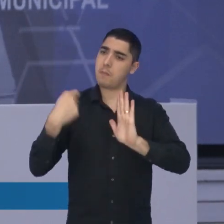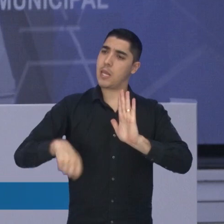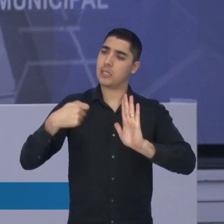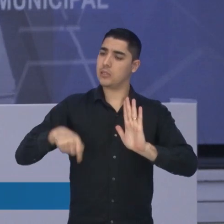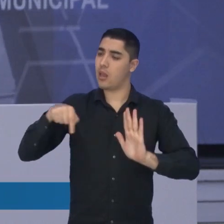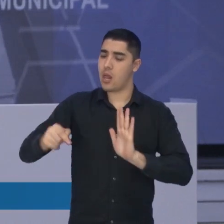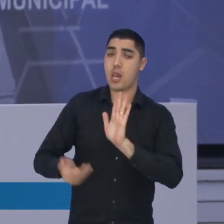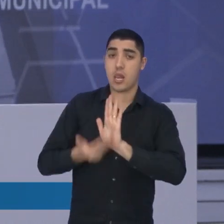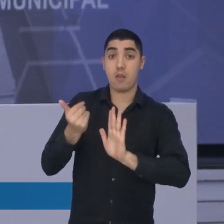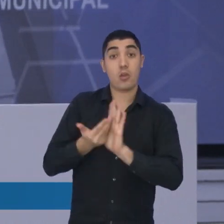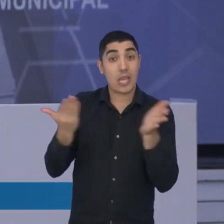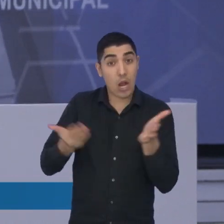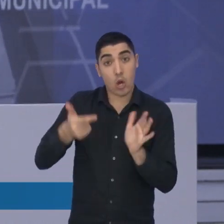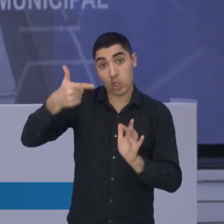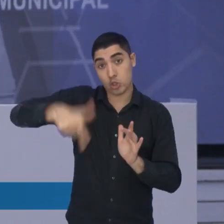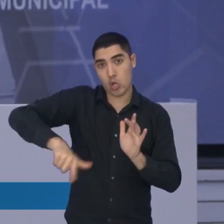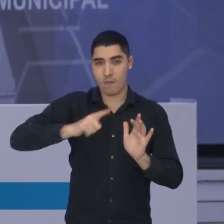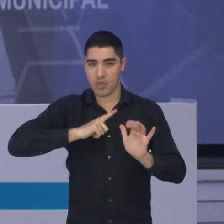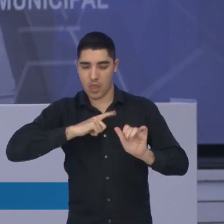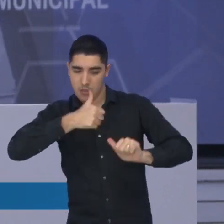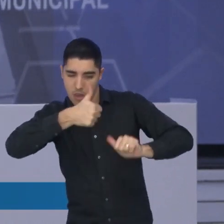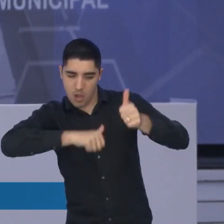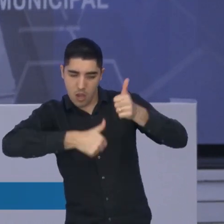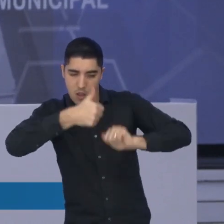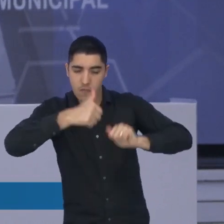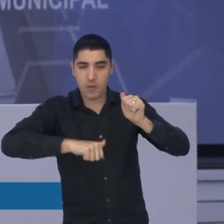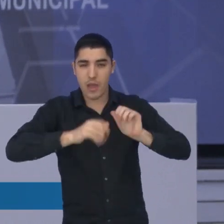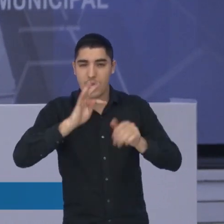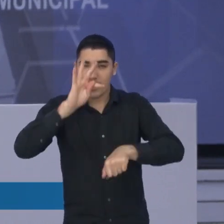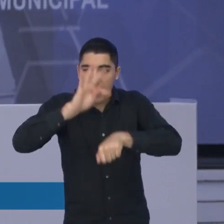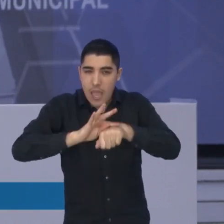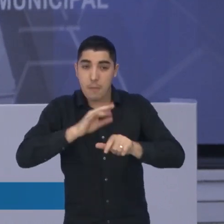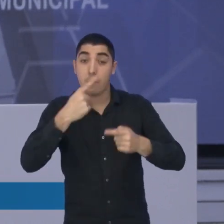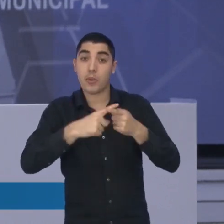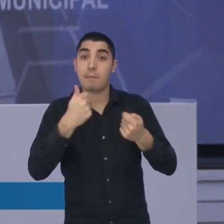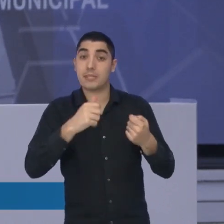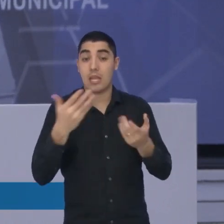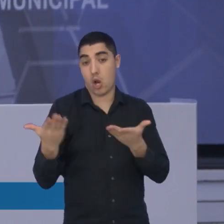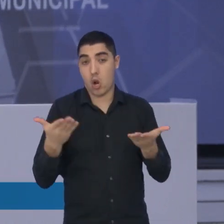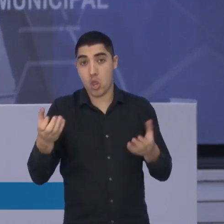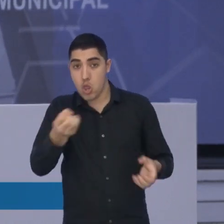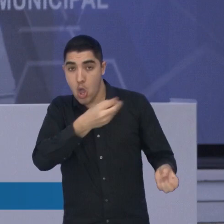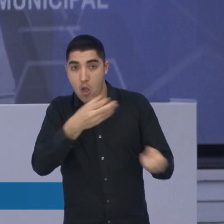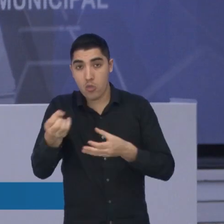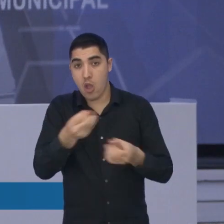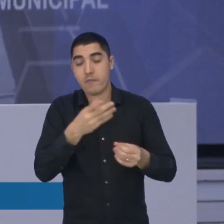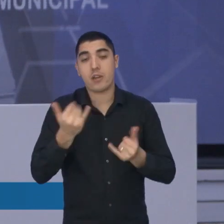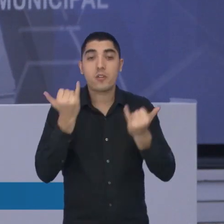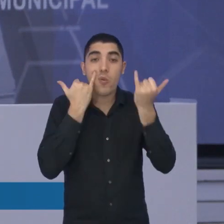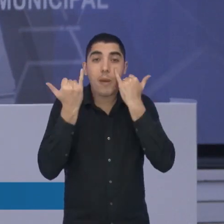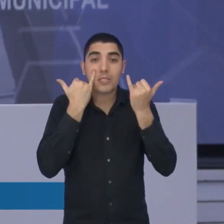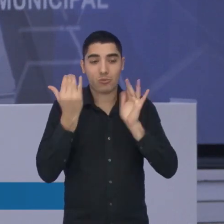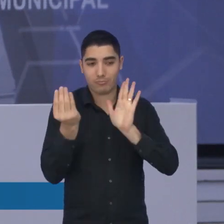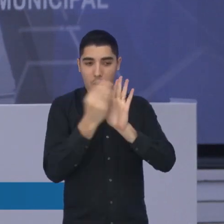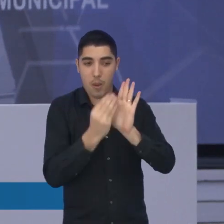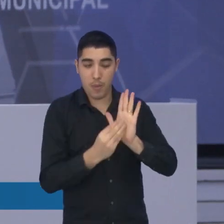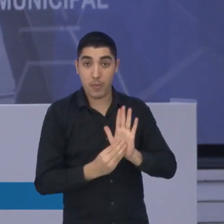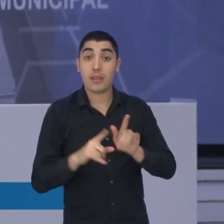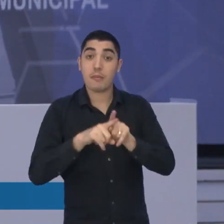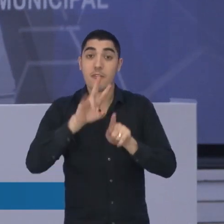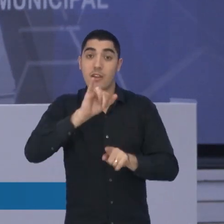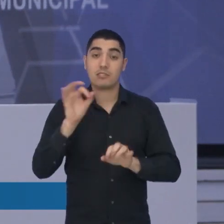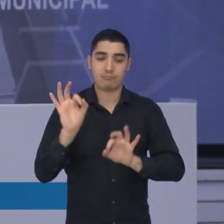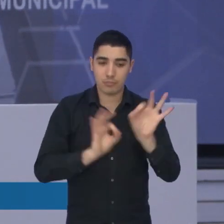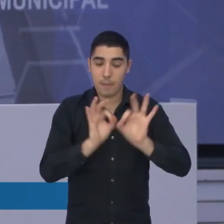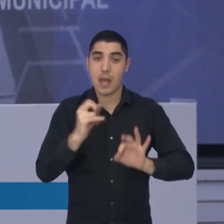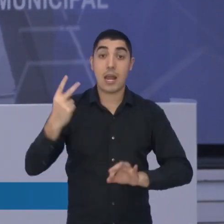em processo de revisão técnica para que possa ser atualizado com as informações da nova urna e realizada uma segunda edição,